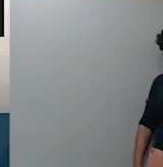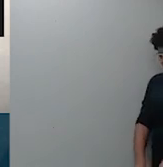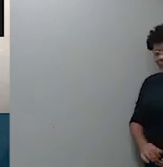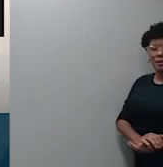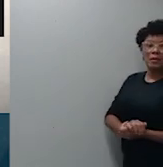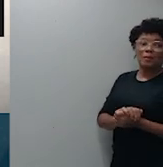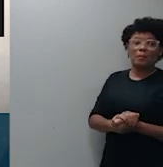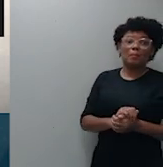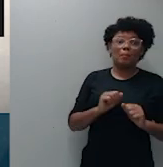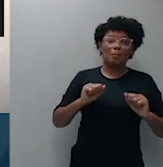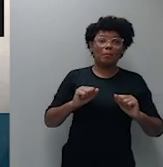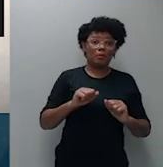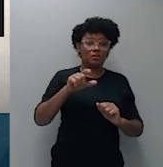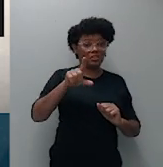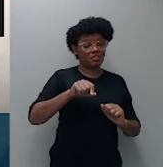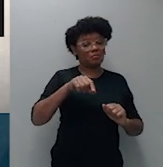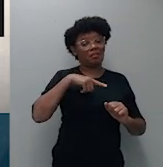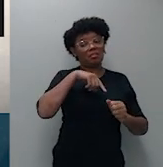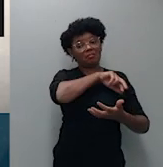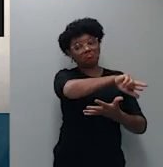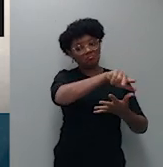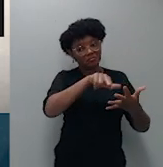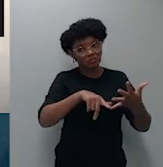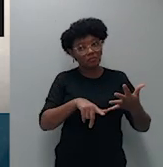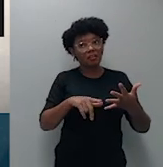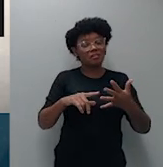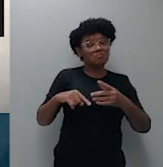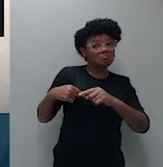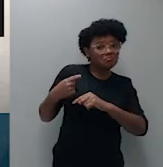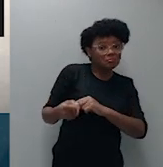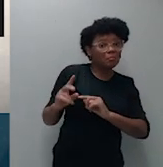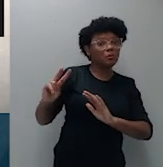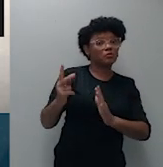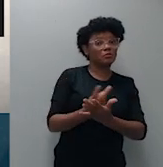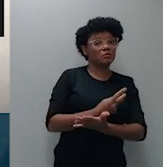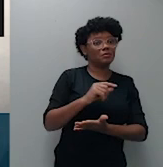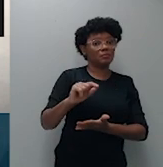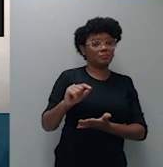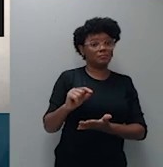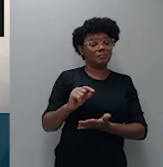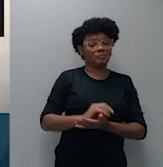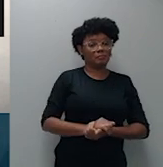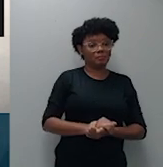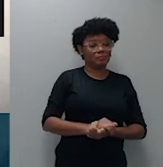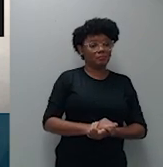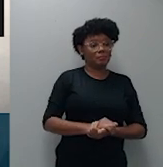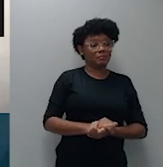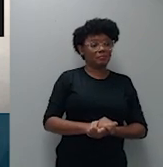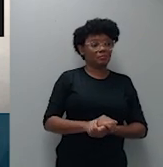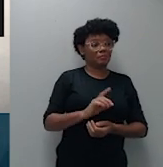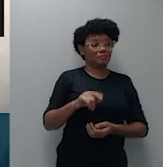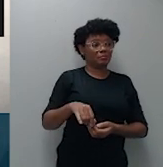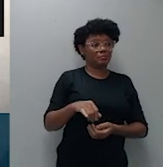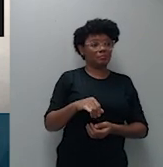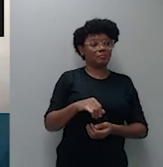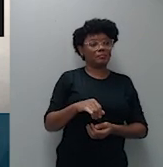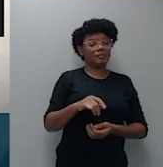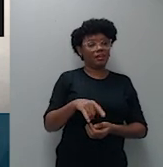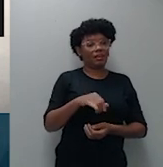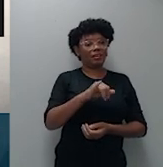tá por isso mas em todo uma série de consequências que vou ter que ser Arcadas né é